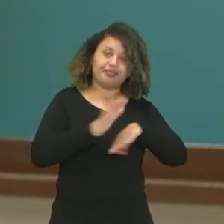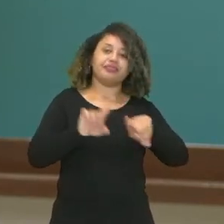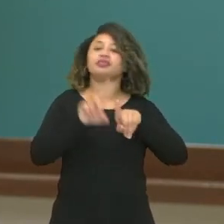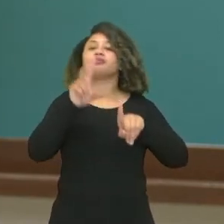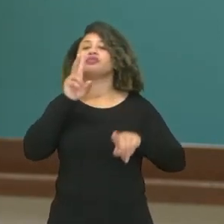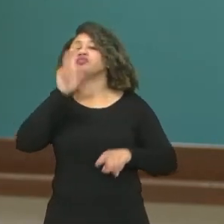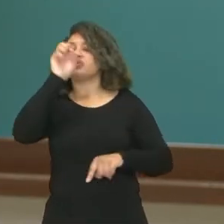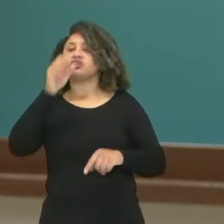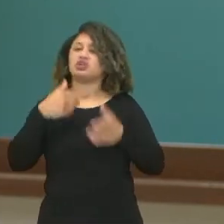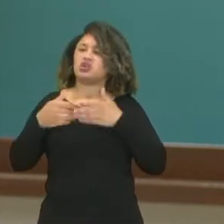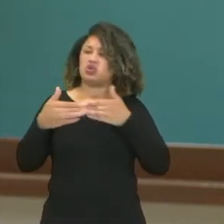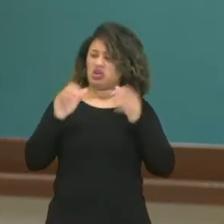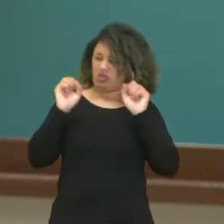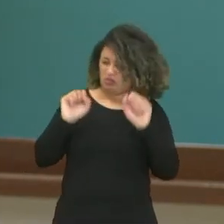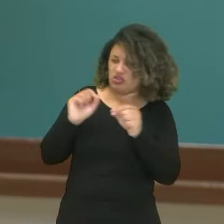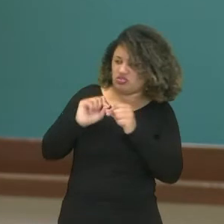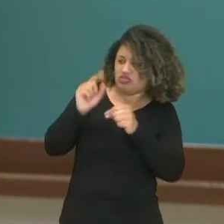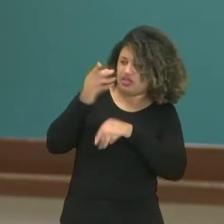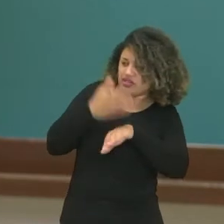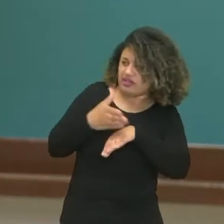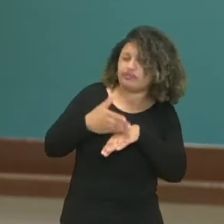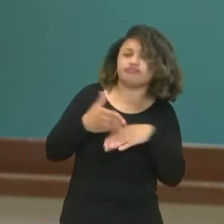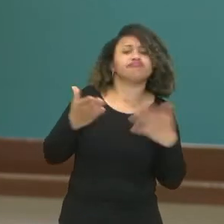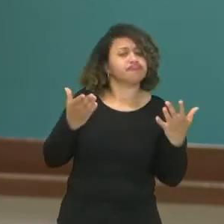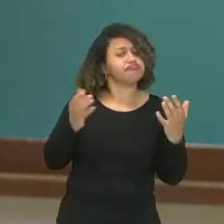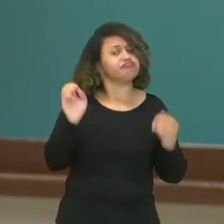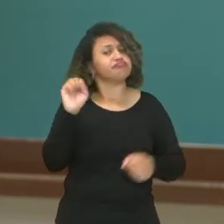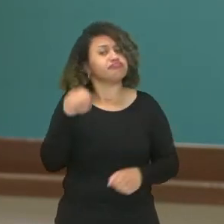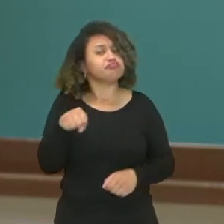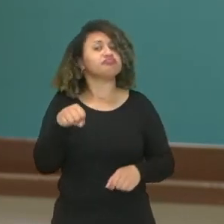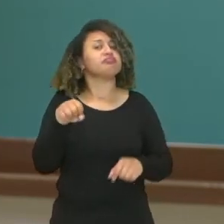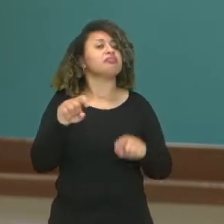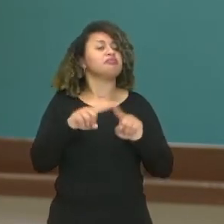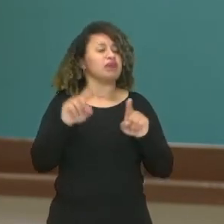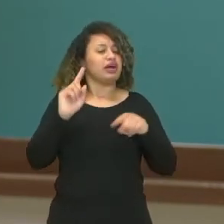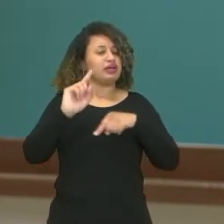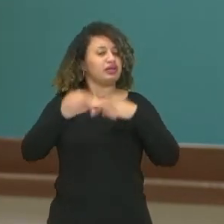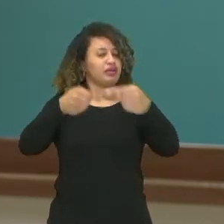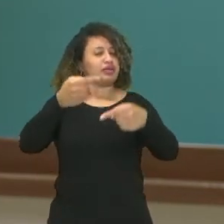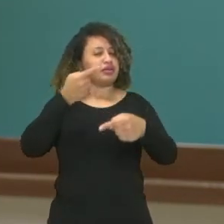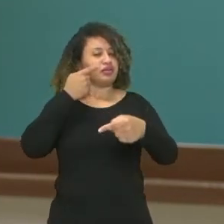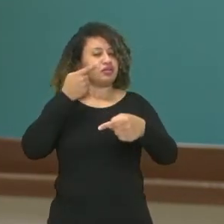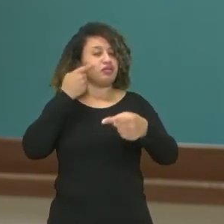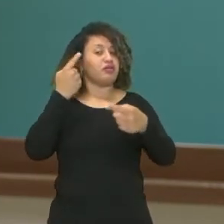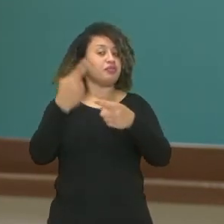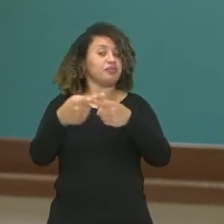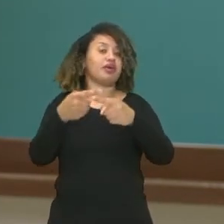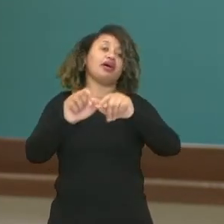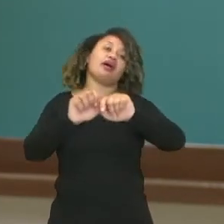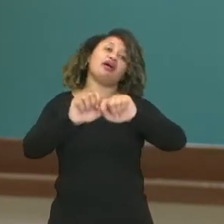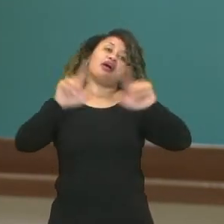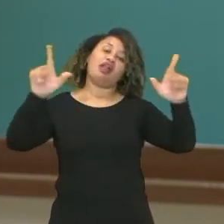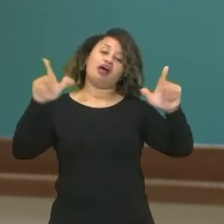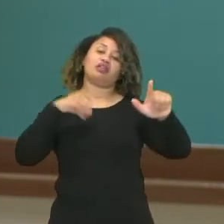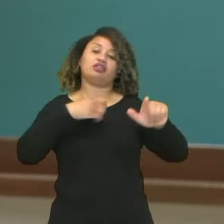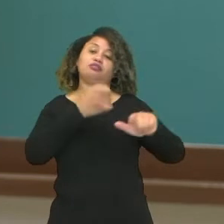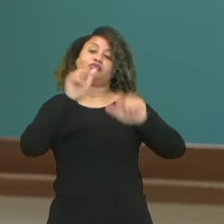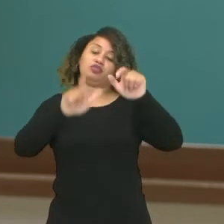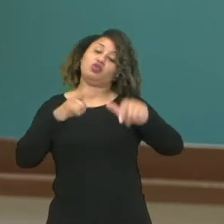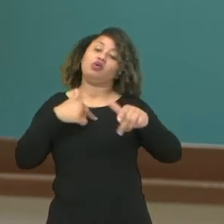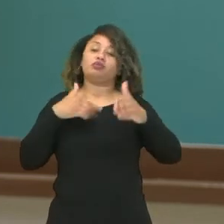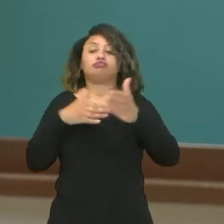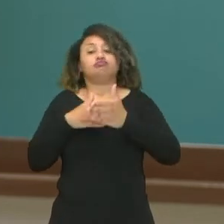Qualquer um pode fazer o HIIT, professora? Sim, a gente já vai ver por quê. Óbvio que tem pessoas que existem